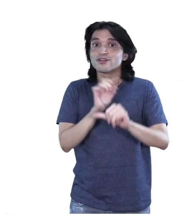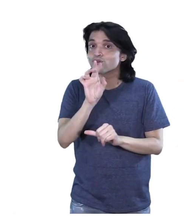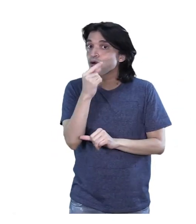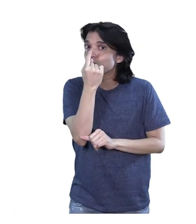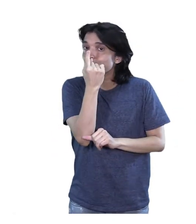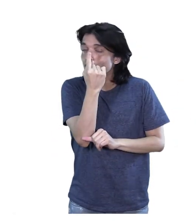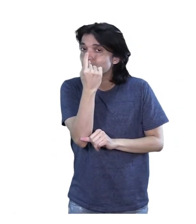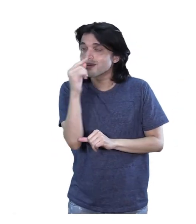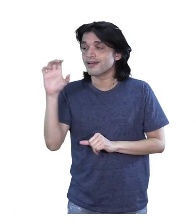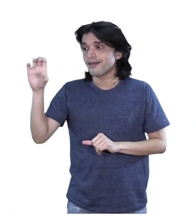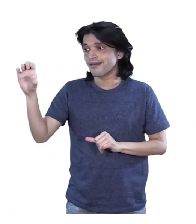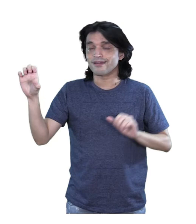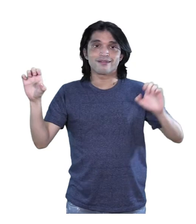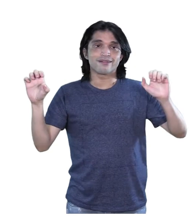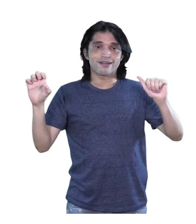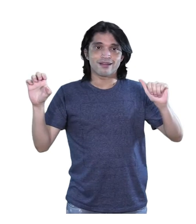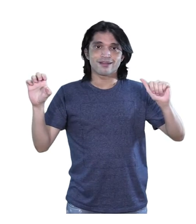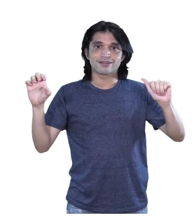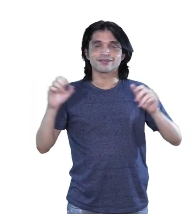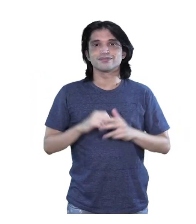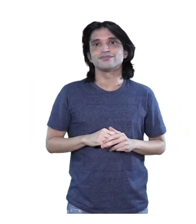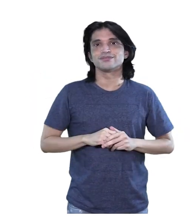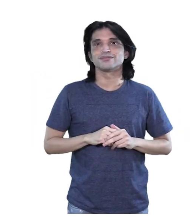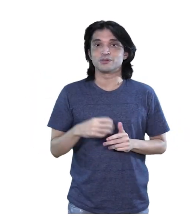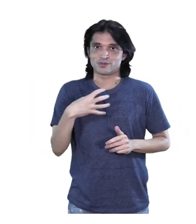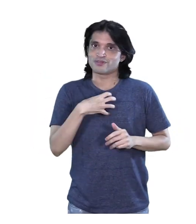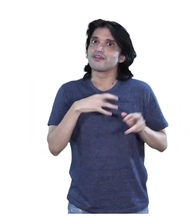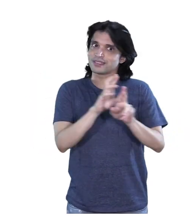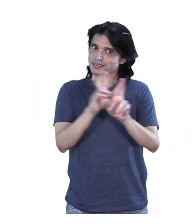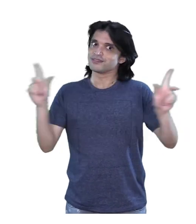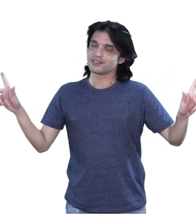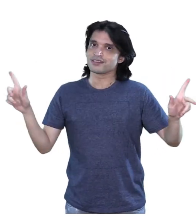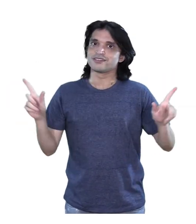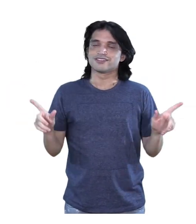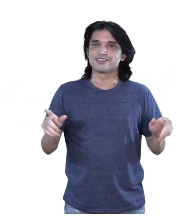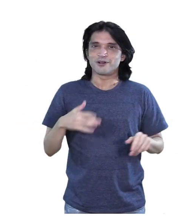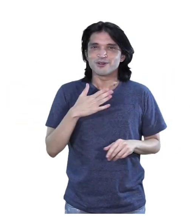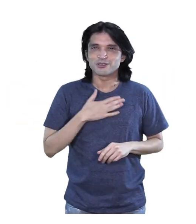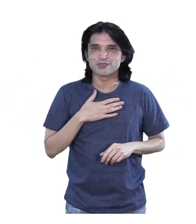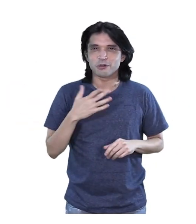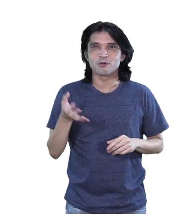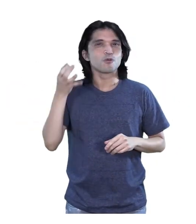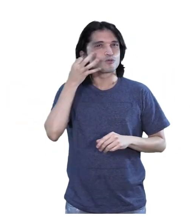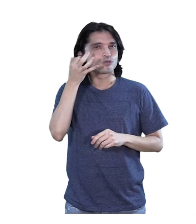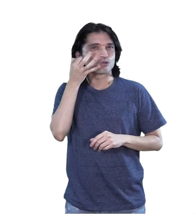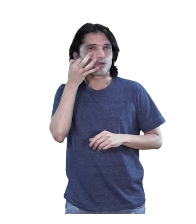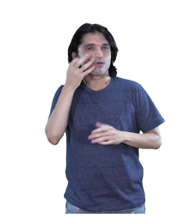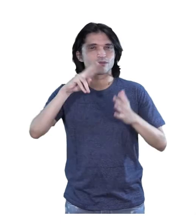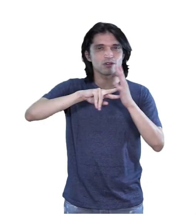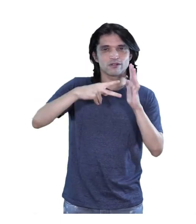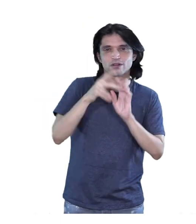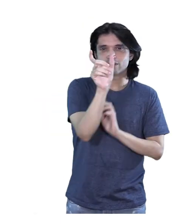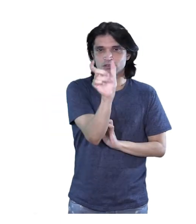aí, gostou de brincar com a grafia? O som e o significado das palavras? Fique atento para não dizer uma coisa